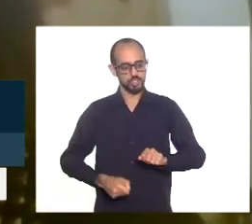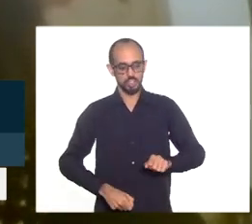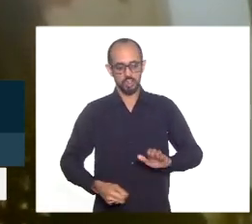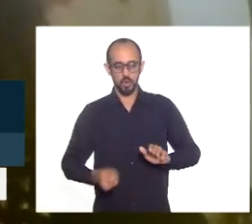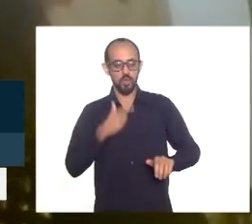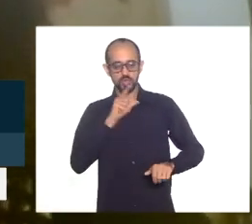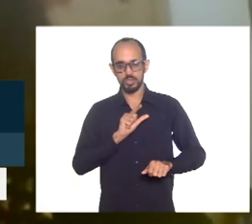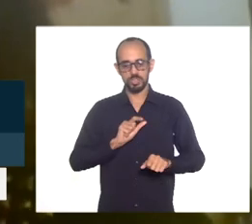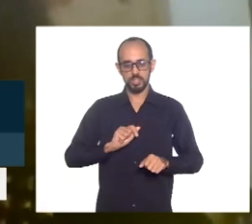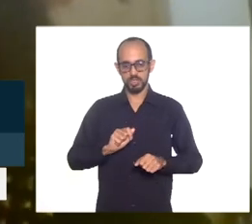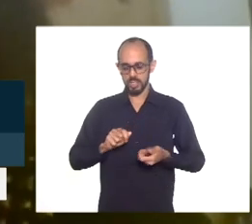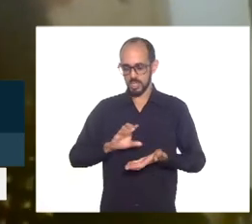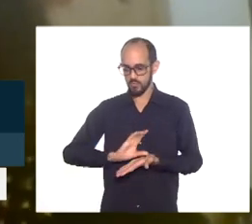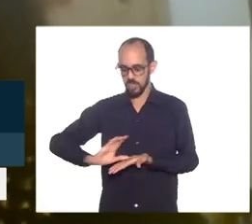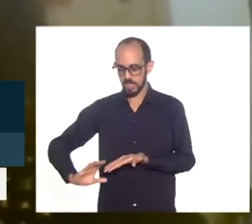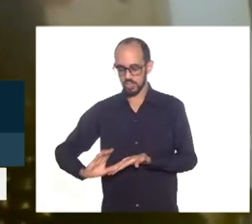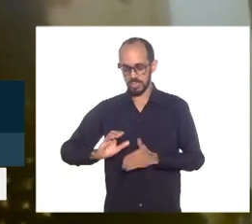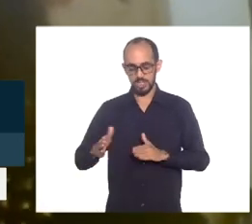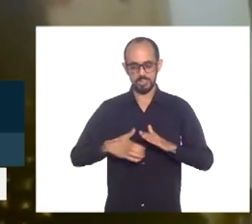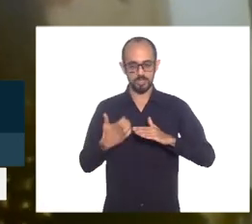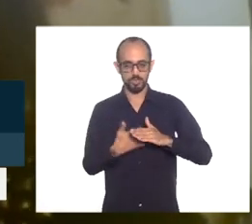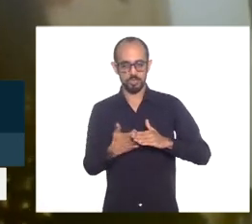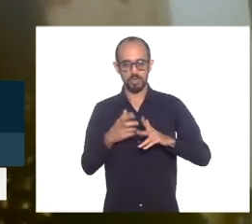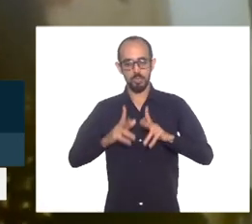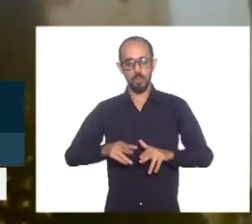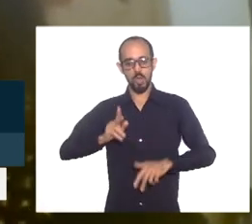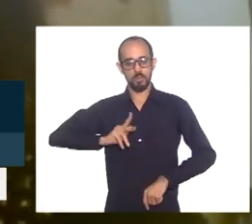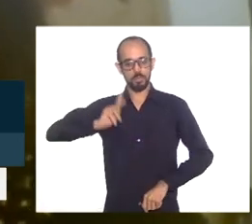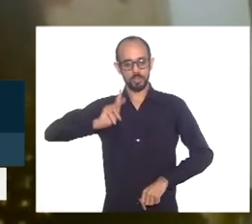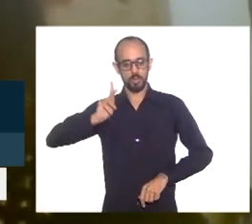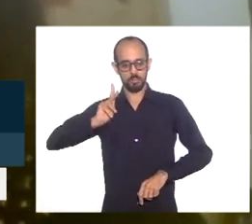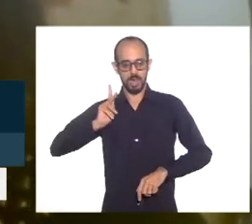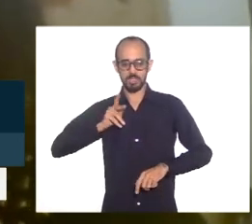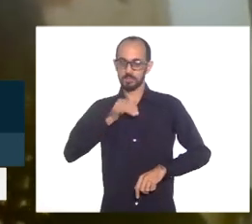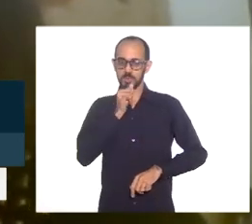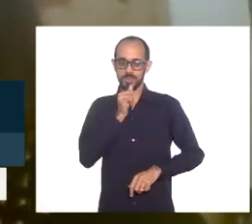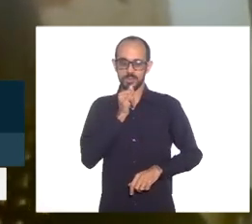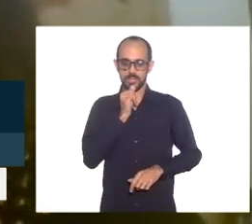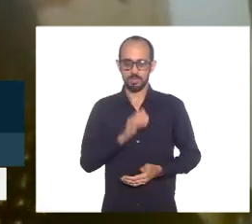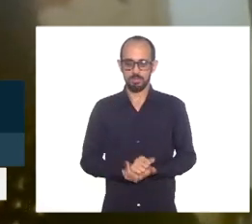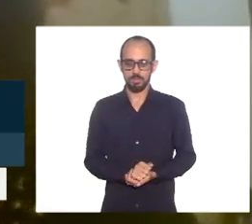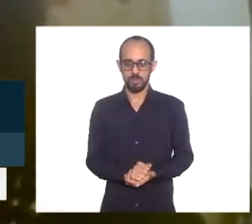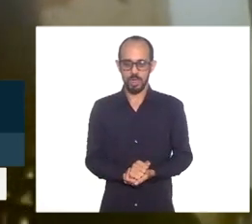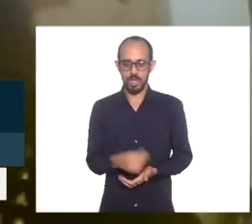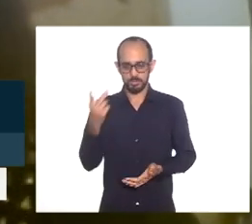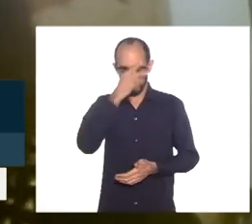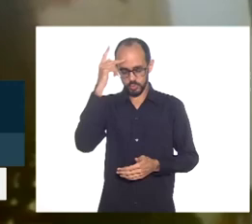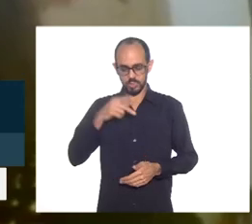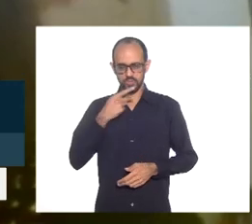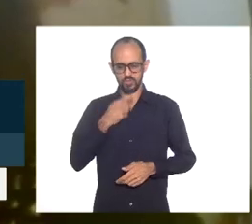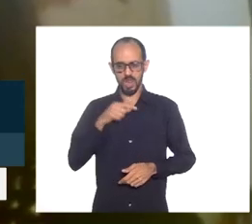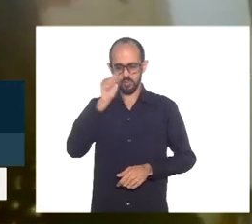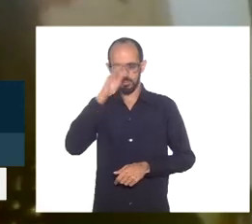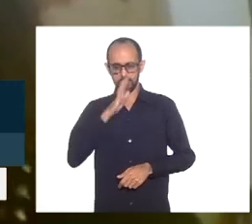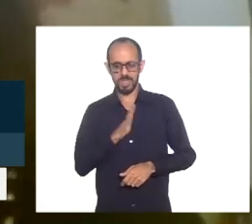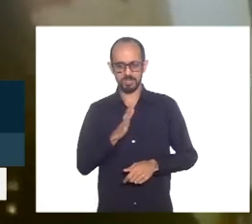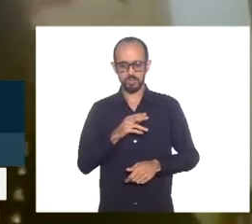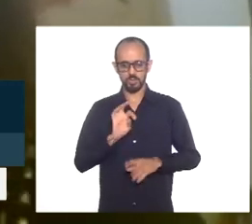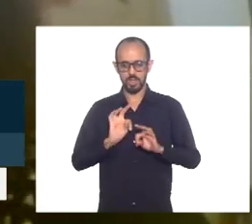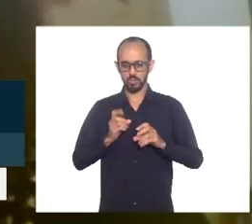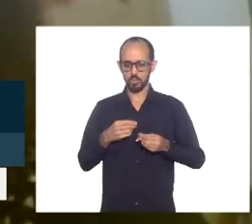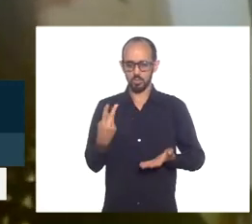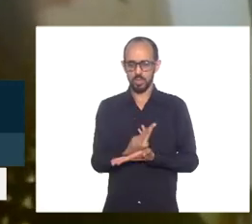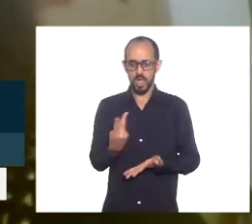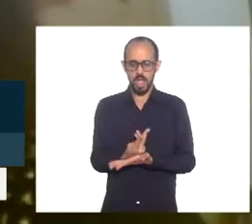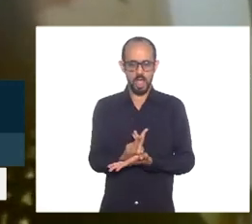da mesma forma que nós apostamos na Petrobras, por exemplo. Né? As pessoas dizem, ah, no Brasil nada dá certo. Não